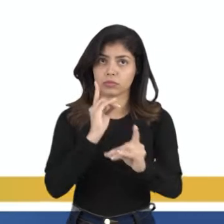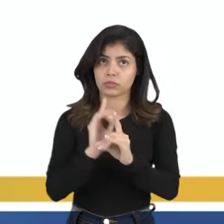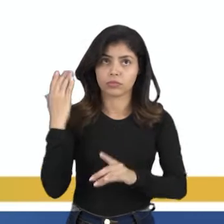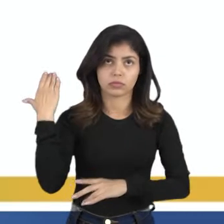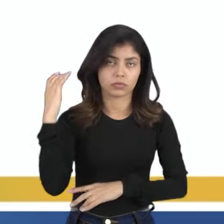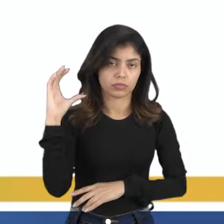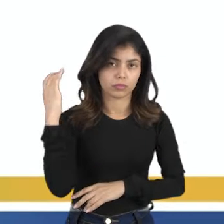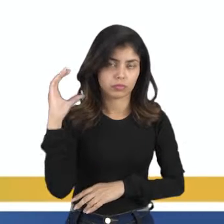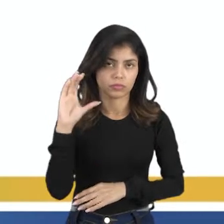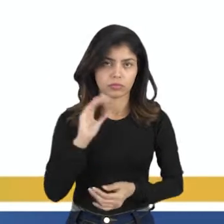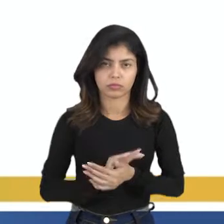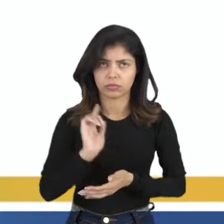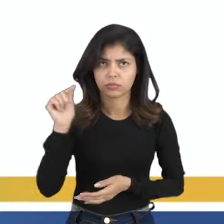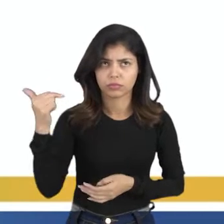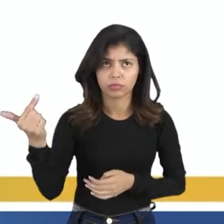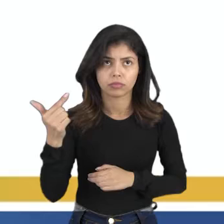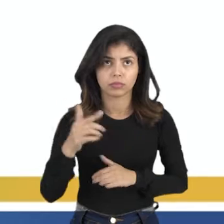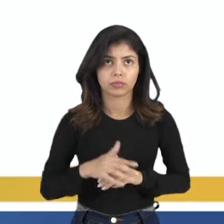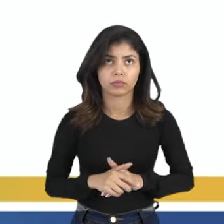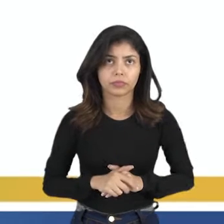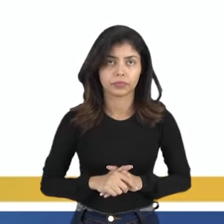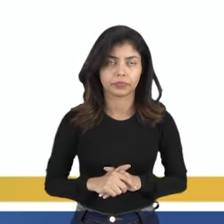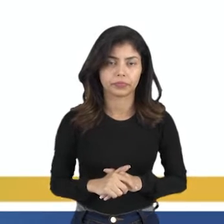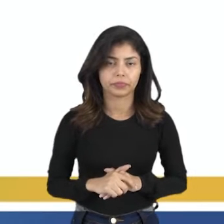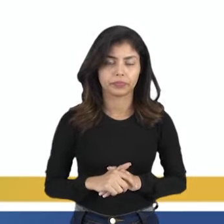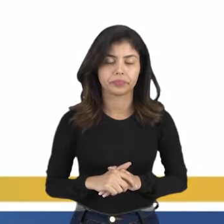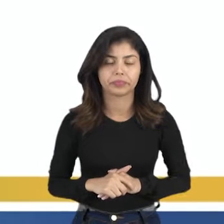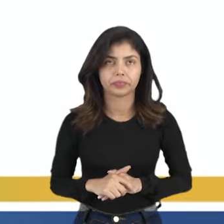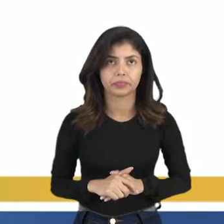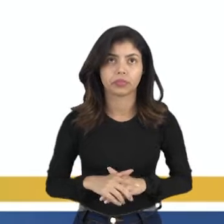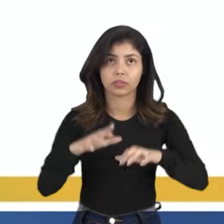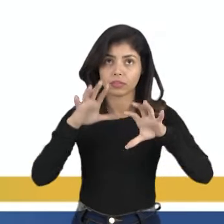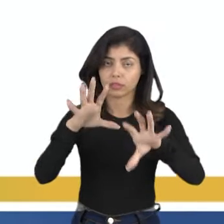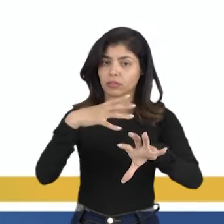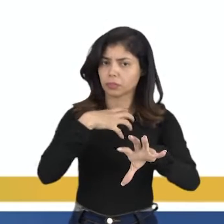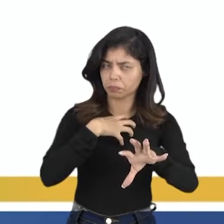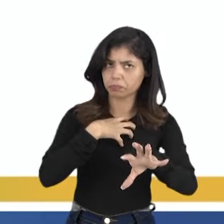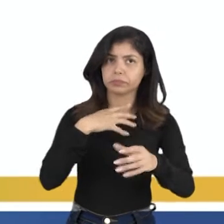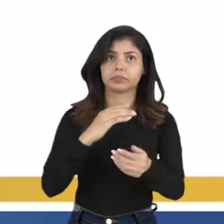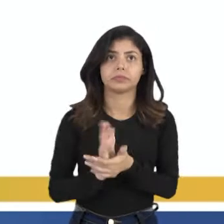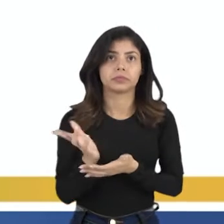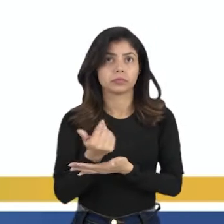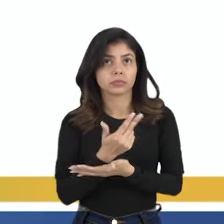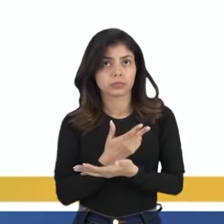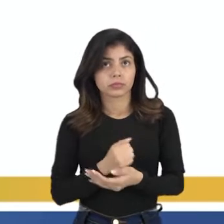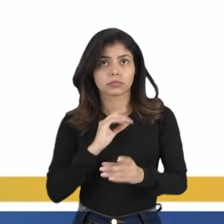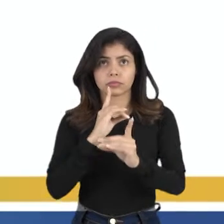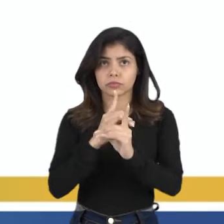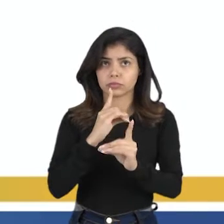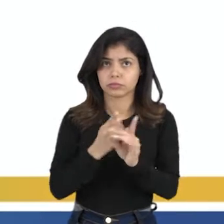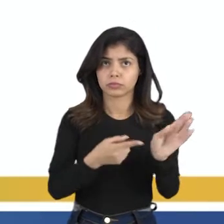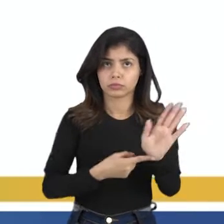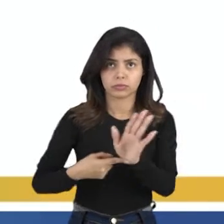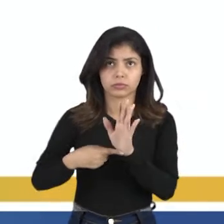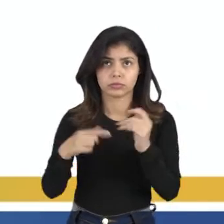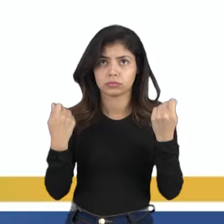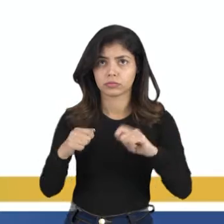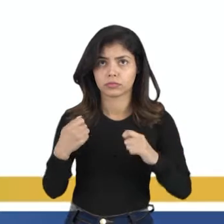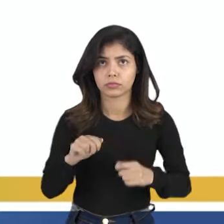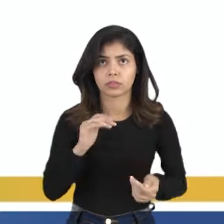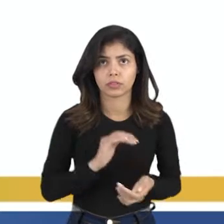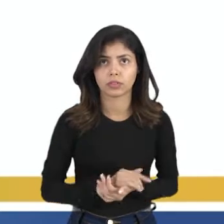industriais, descobertas científicas, dentre outros. Nesse sentido, a arte demonstrou